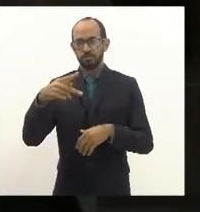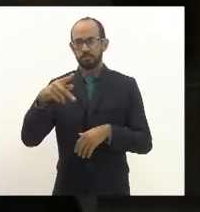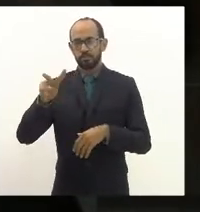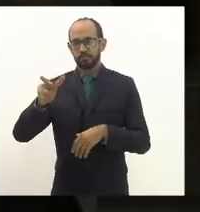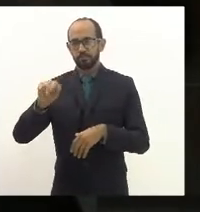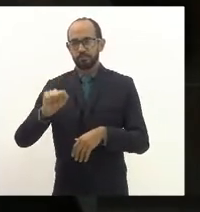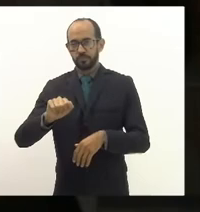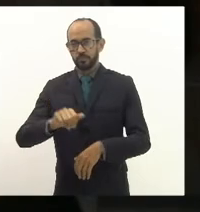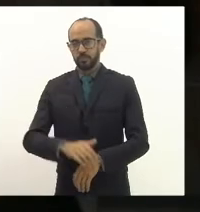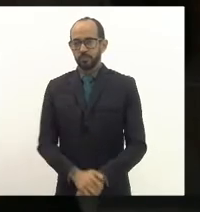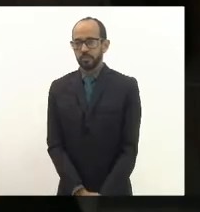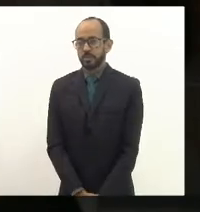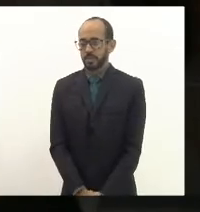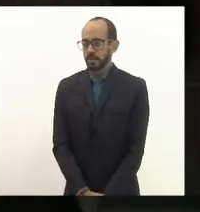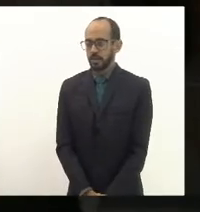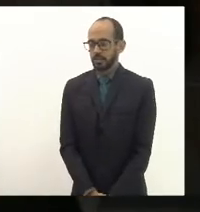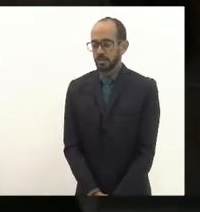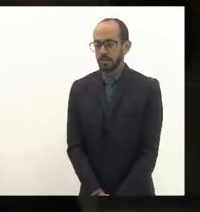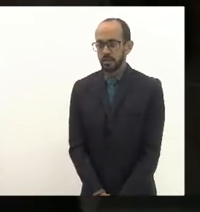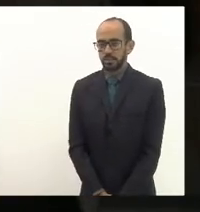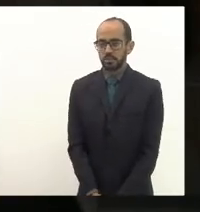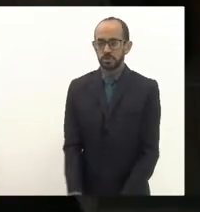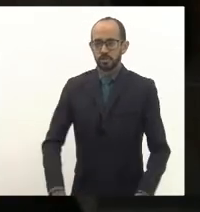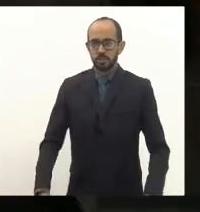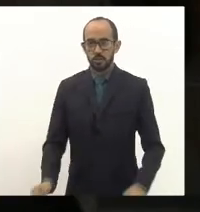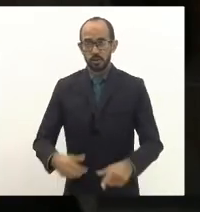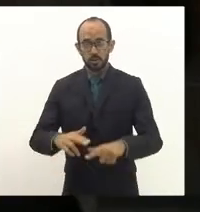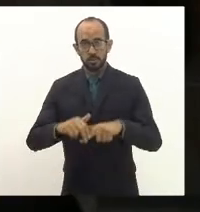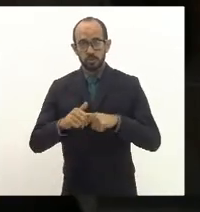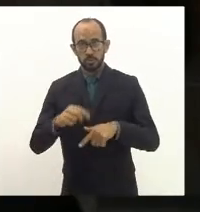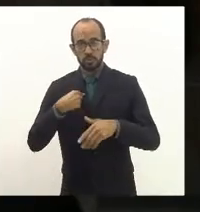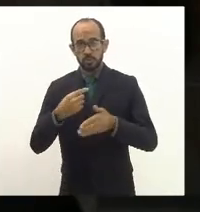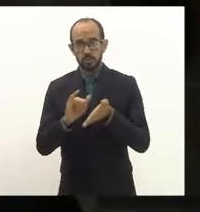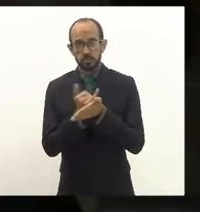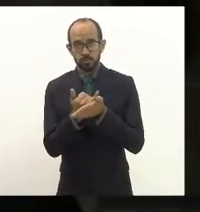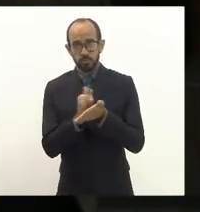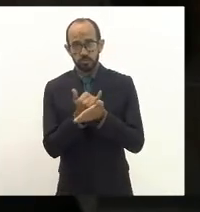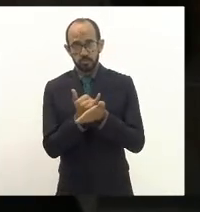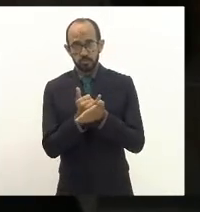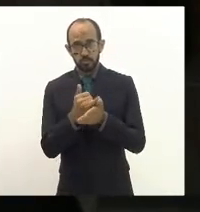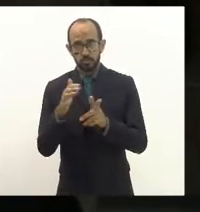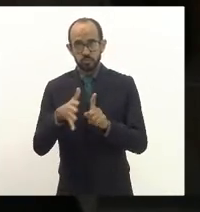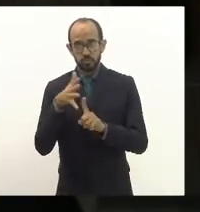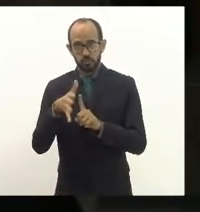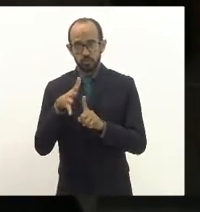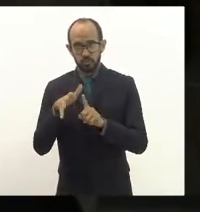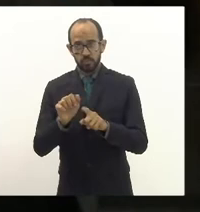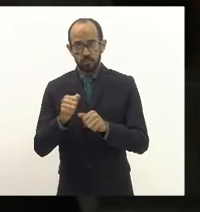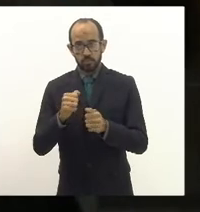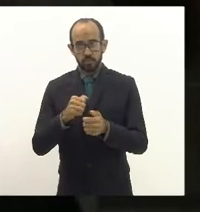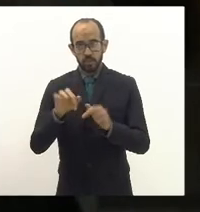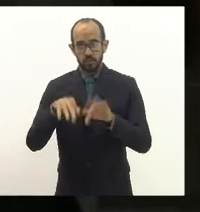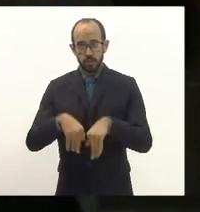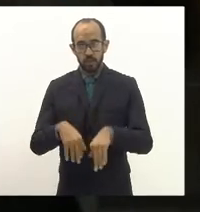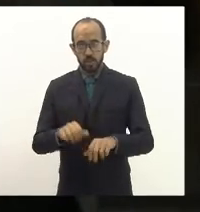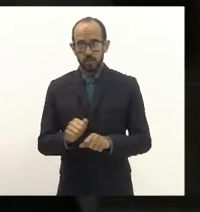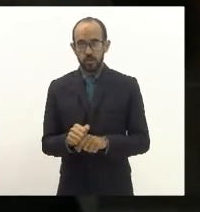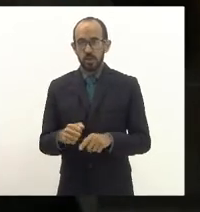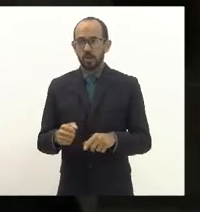questão de me inscrever no expediente inicial, né, porque é